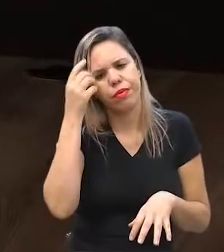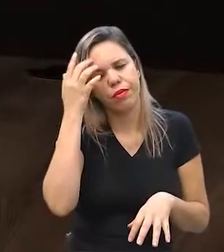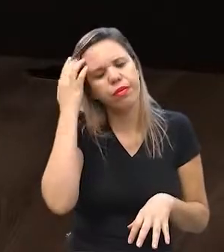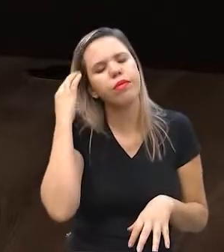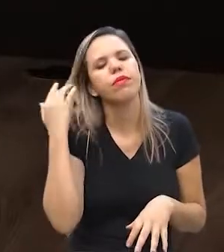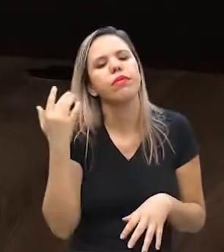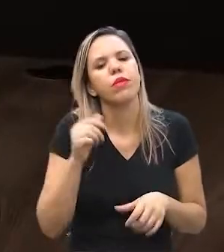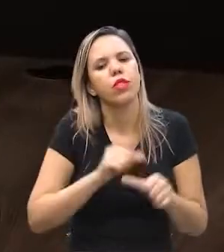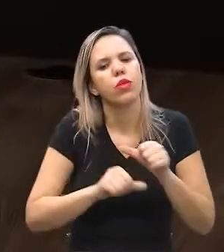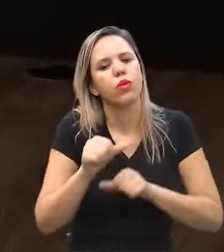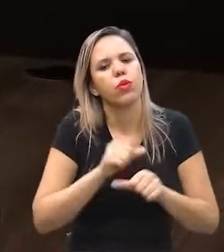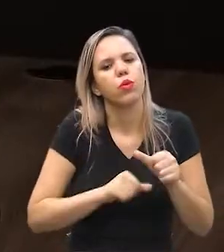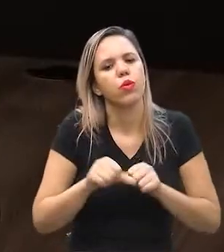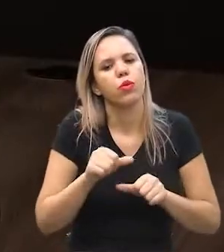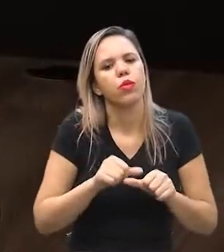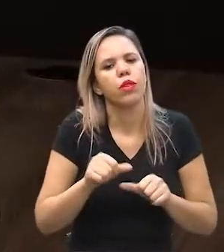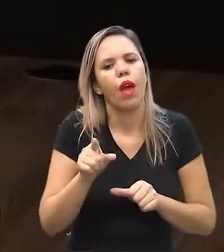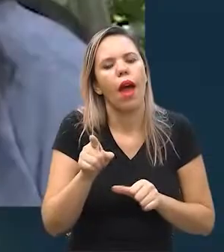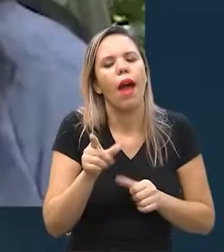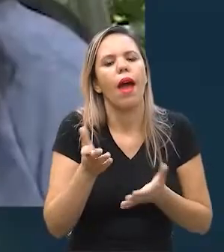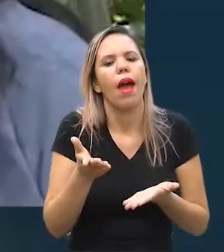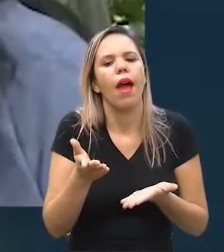para mudar esse viés?